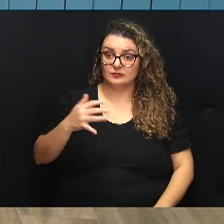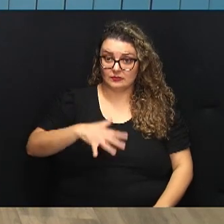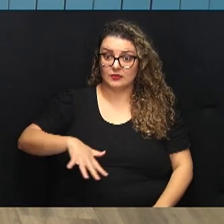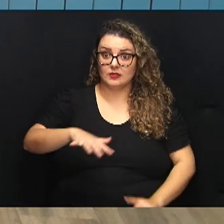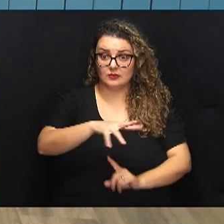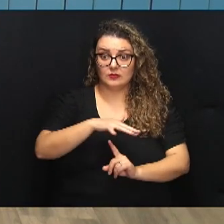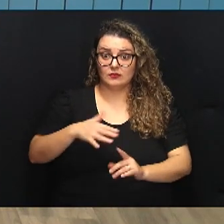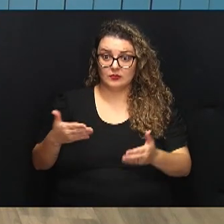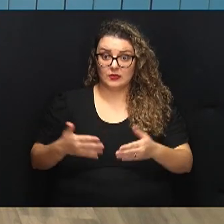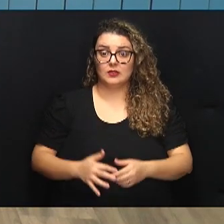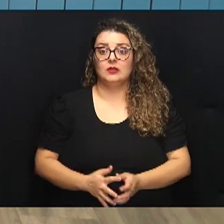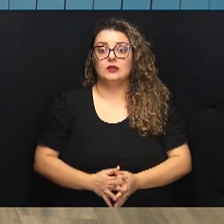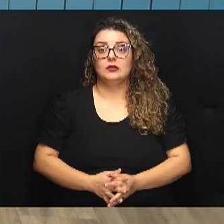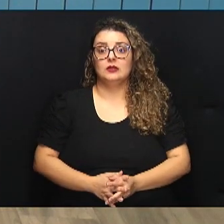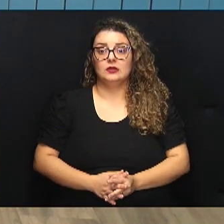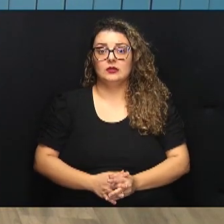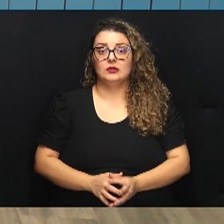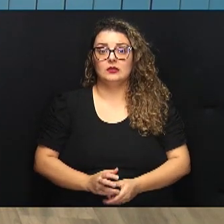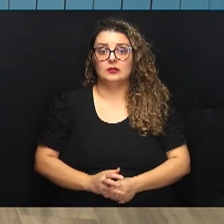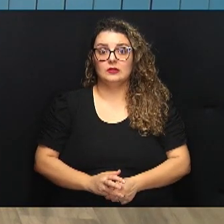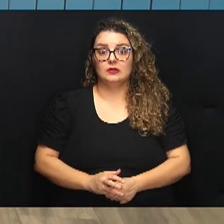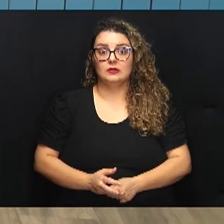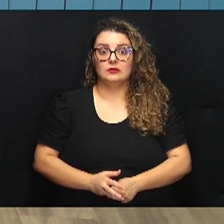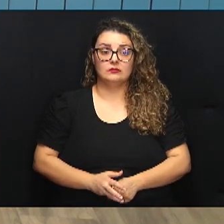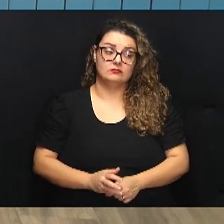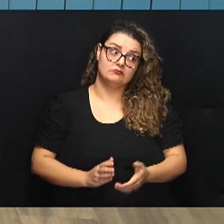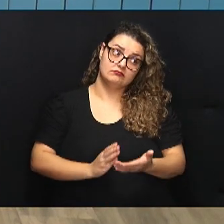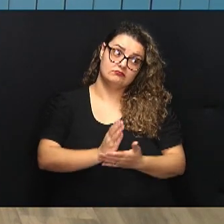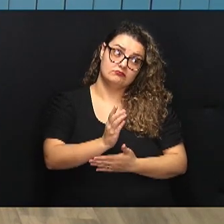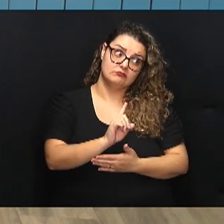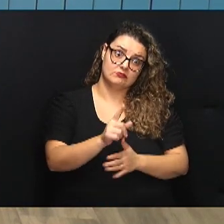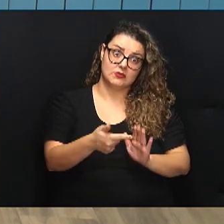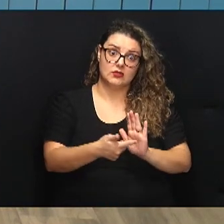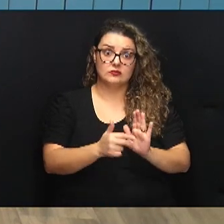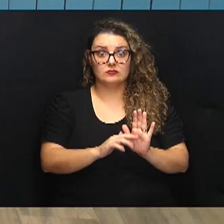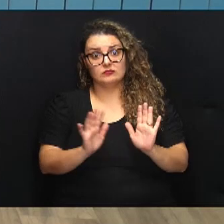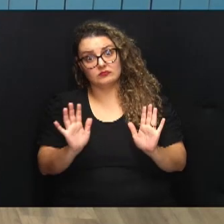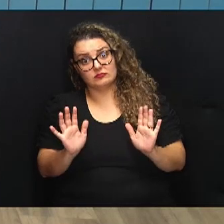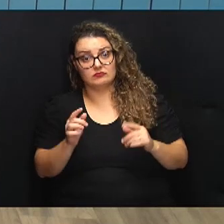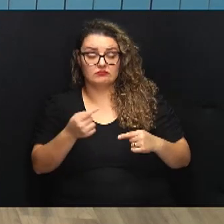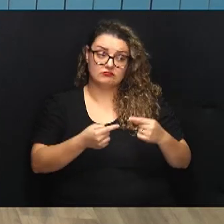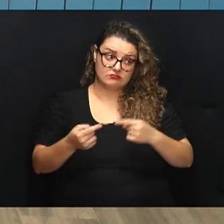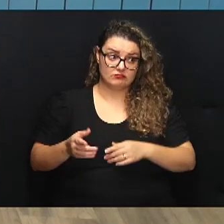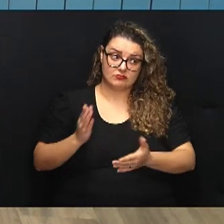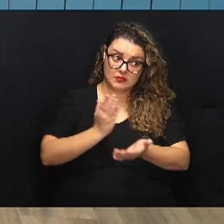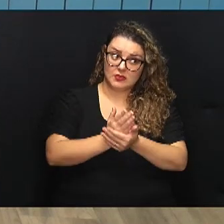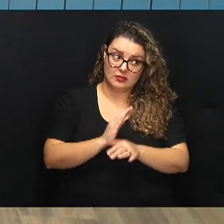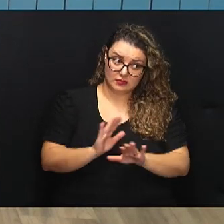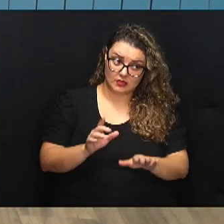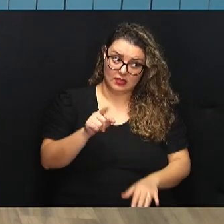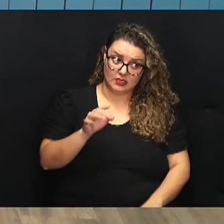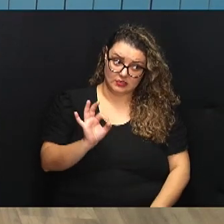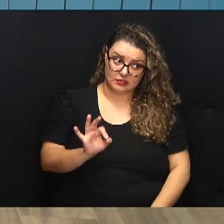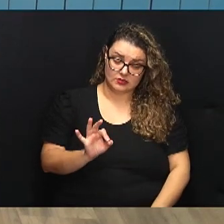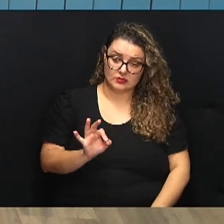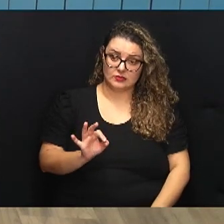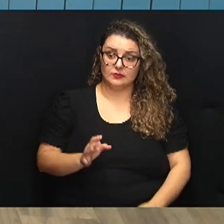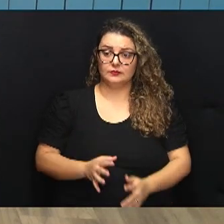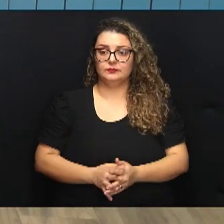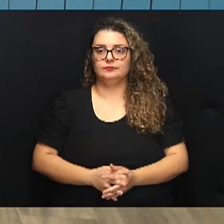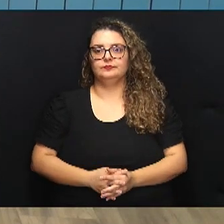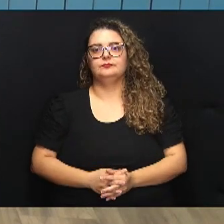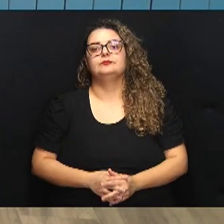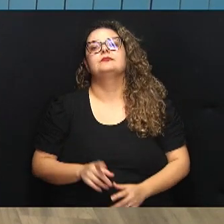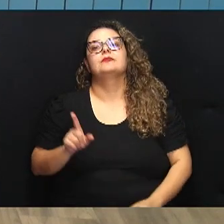ambiental atualmente. E essa aprovação não quer dizer que as discussões param por aqui, é isso?